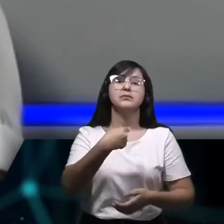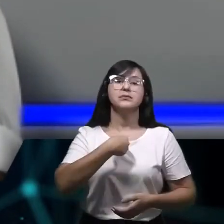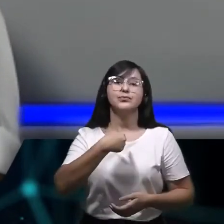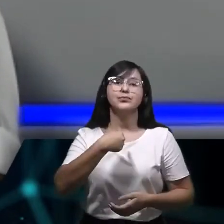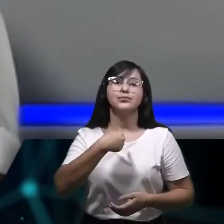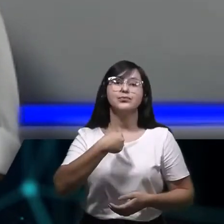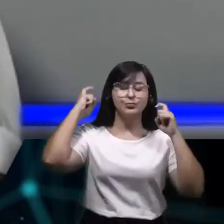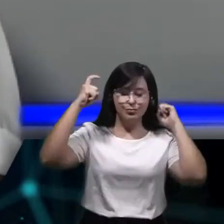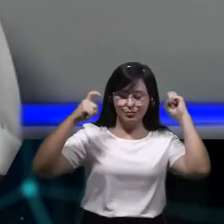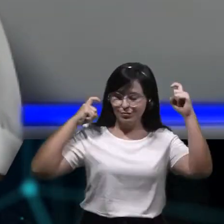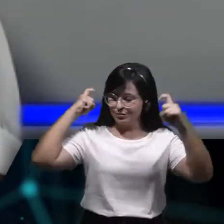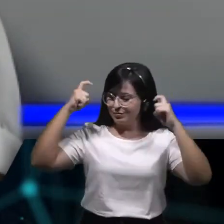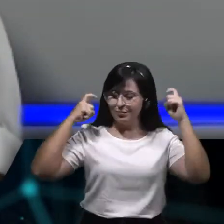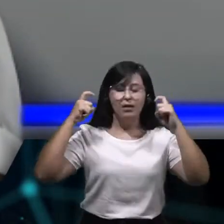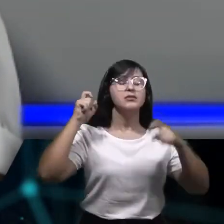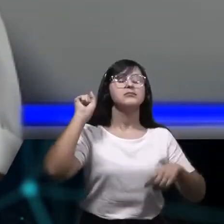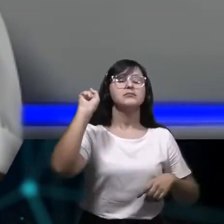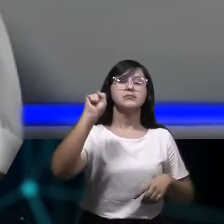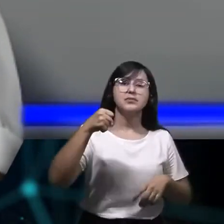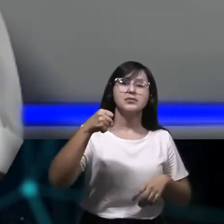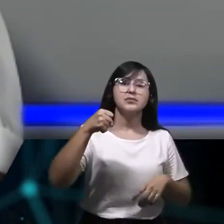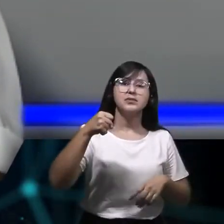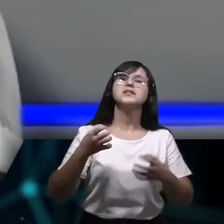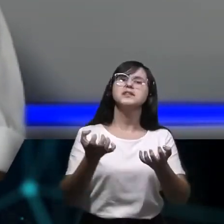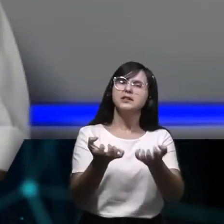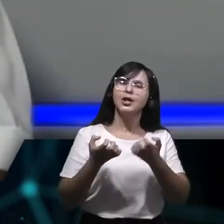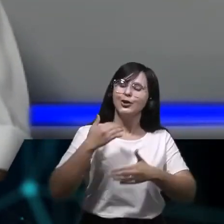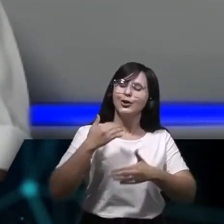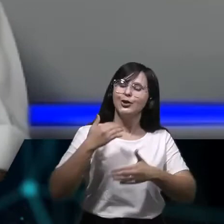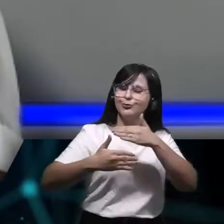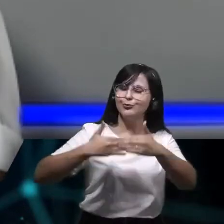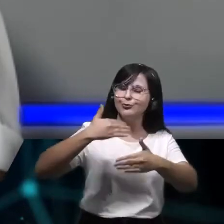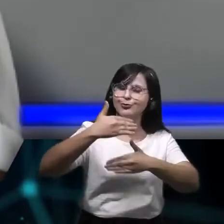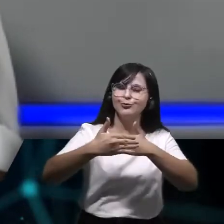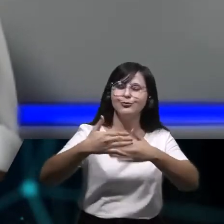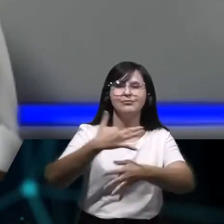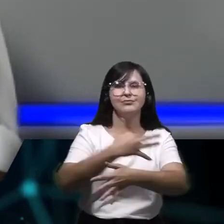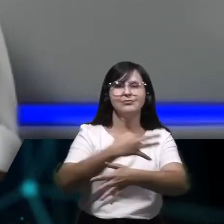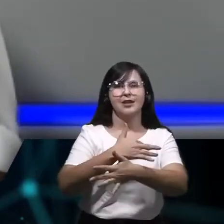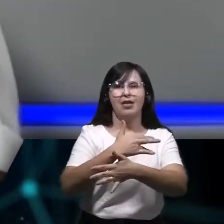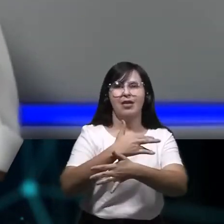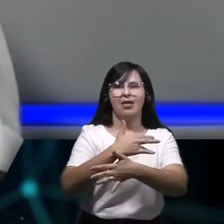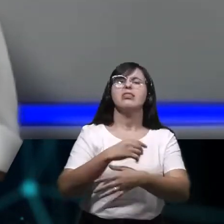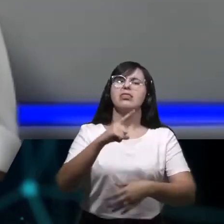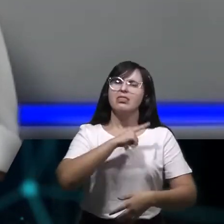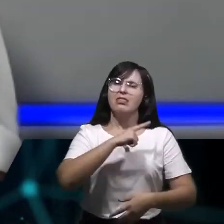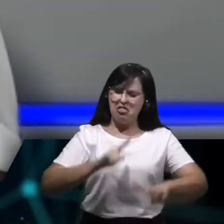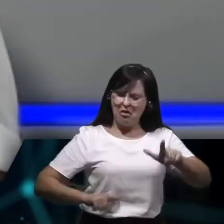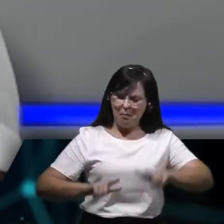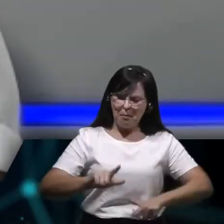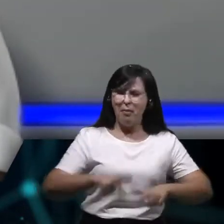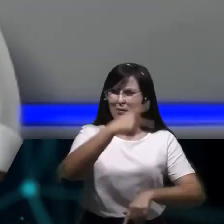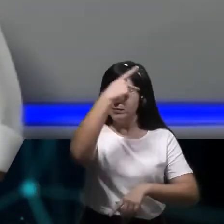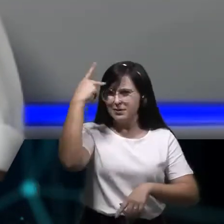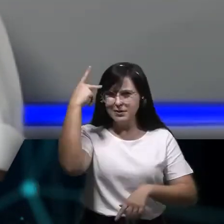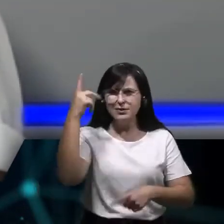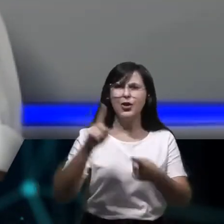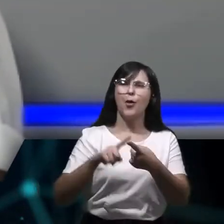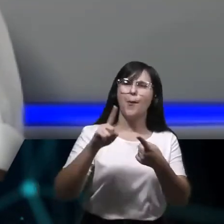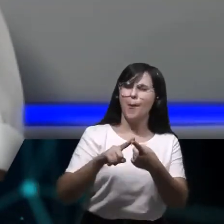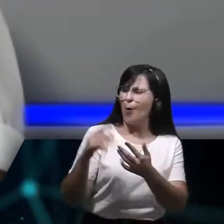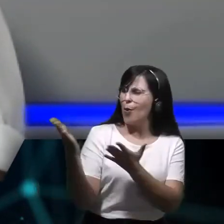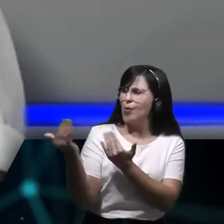preocupado sim. A minha bandeira sempre foi o desenvolvimento do município, de arrumar emprego, preocupação com meus